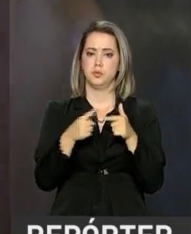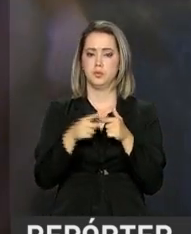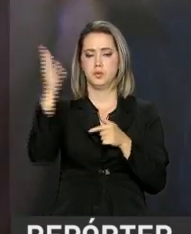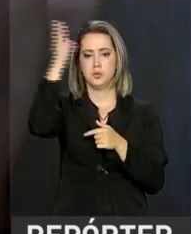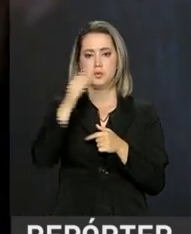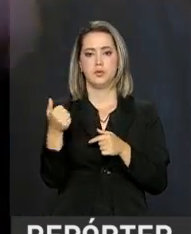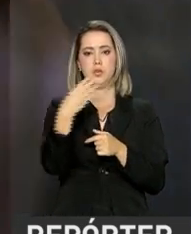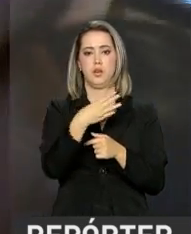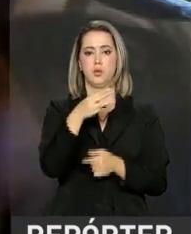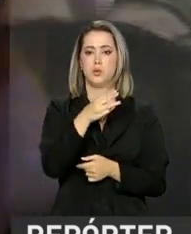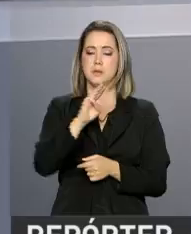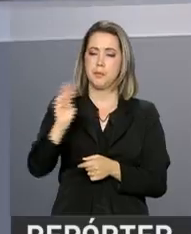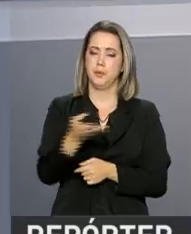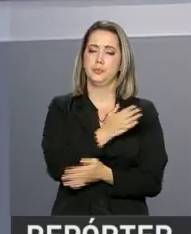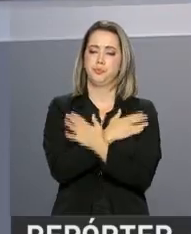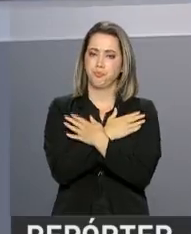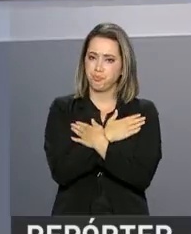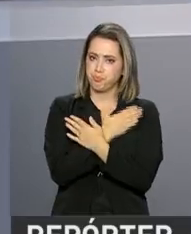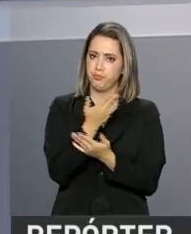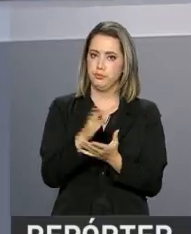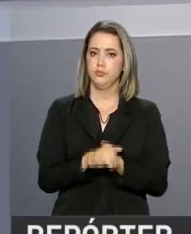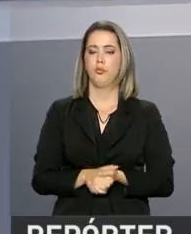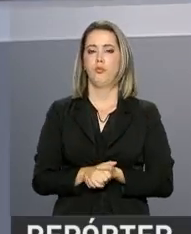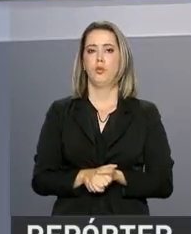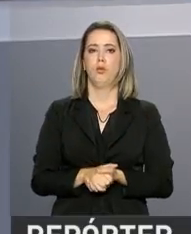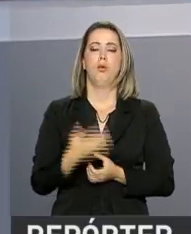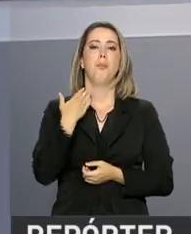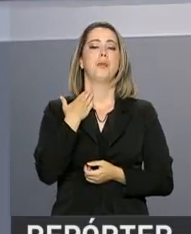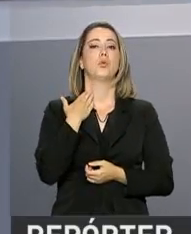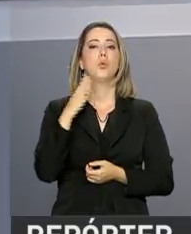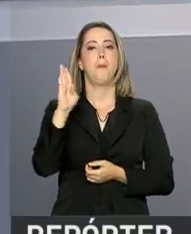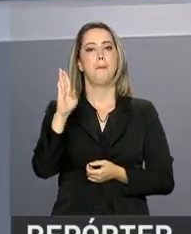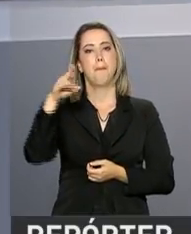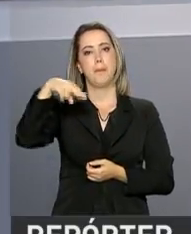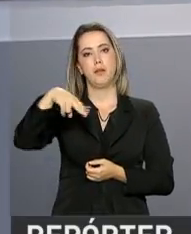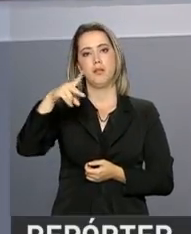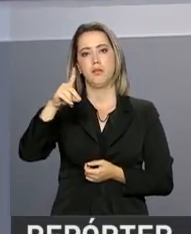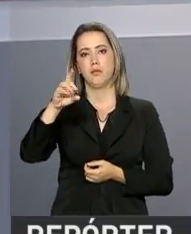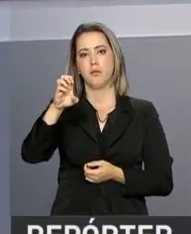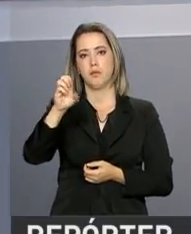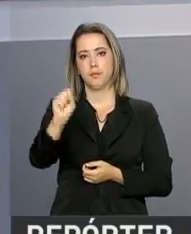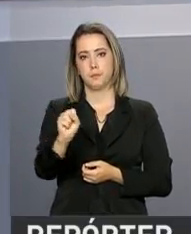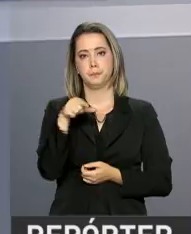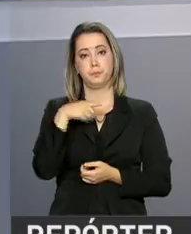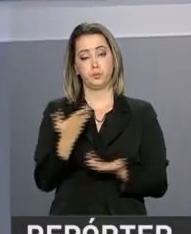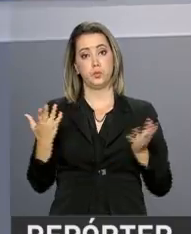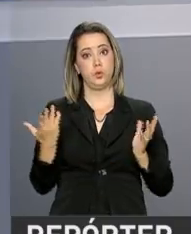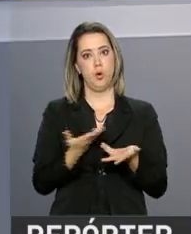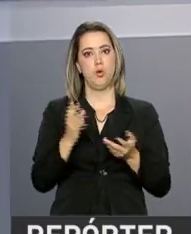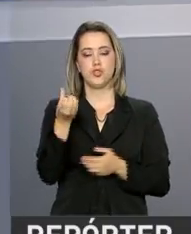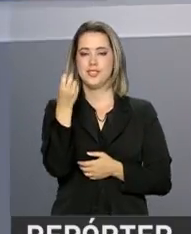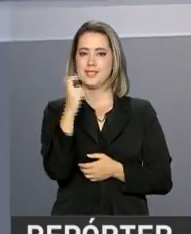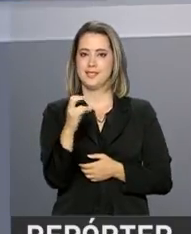hoje, que são 14 milhões de desempregados. O Banco Nacional de Desenvolvimento Econômico e Social, BNDES, comemora